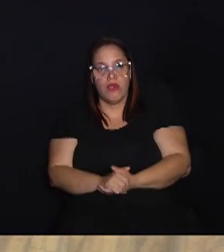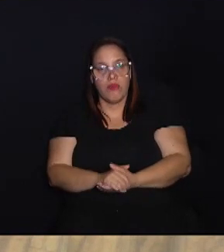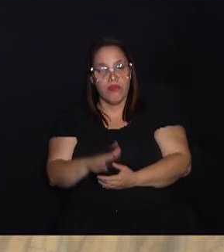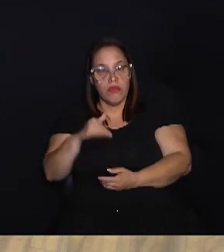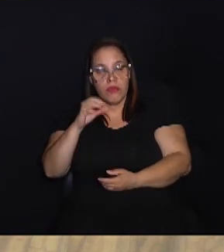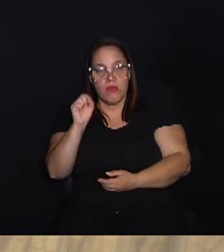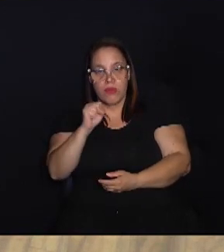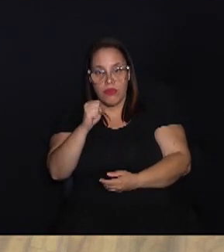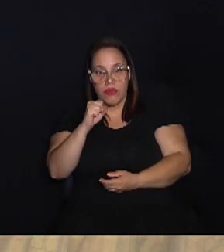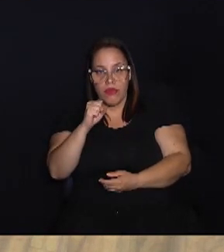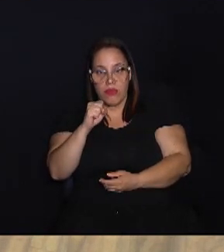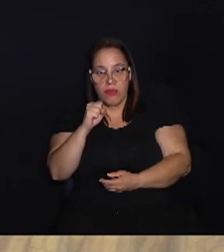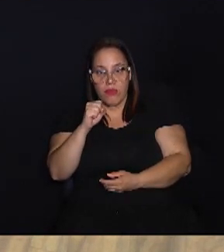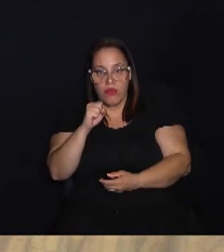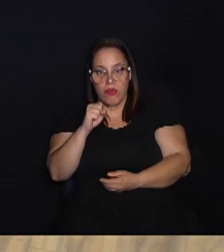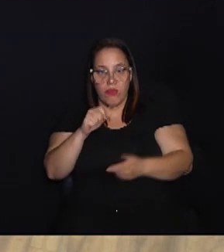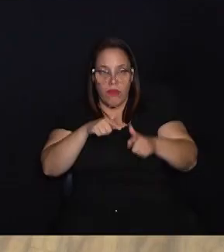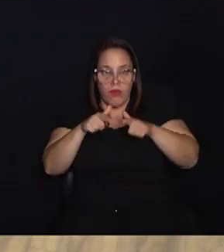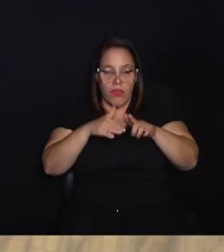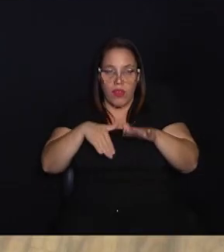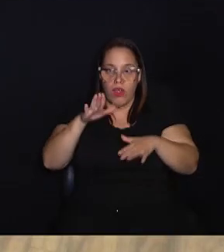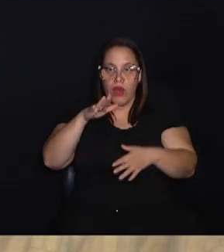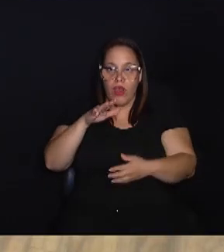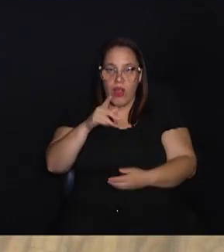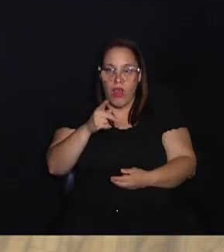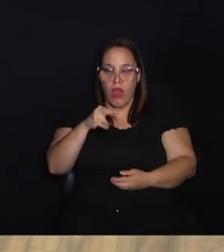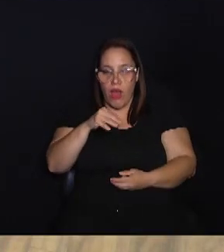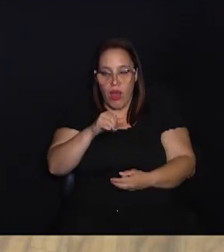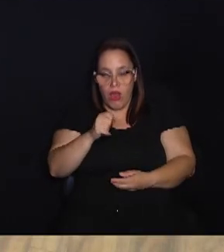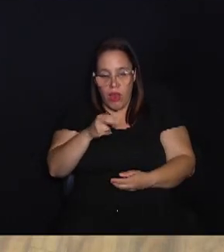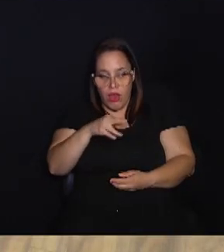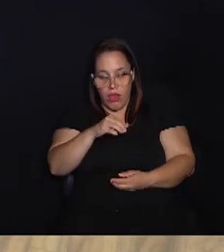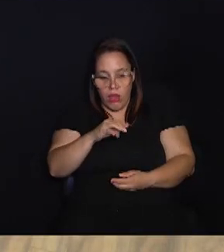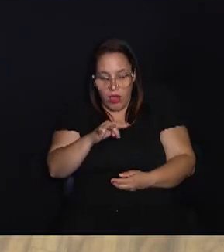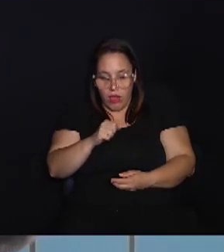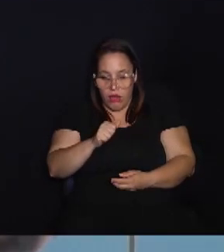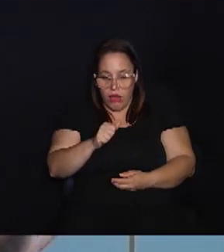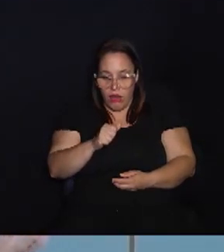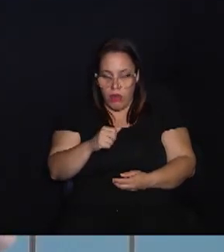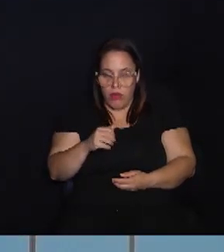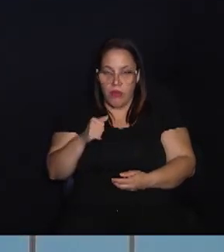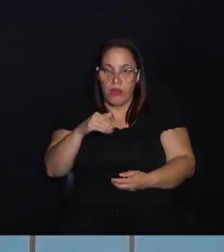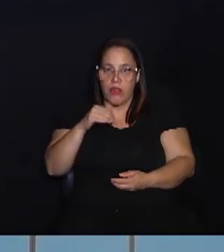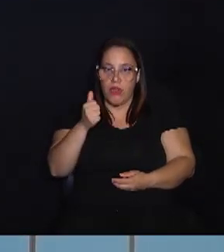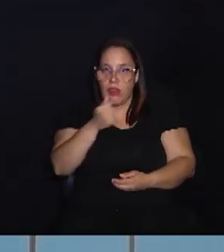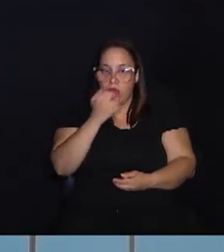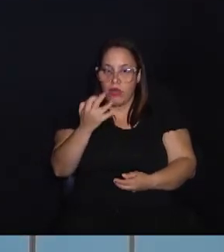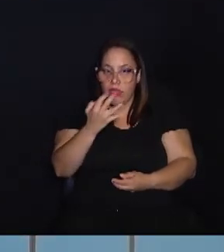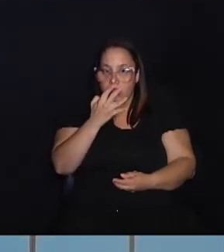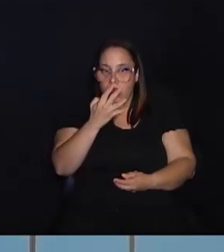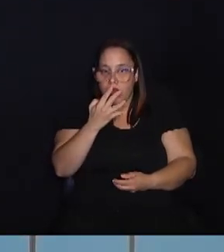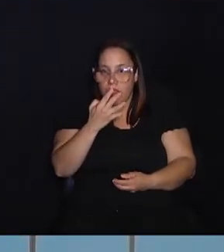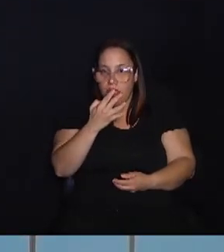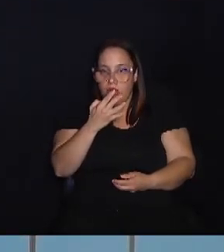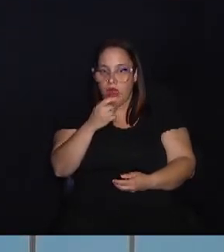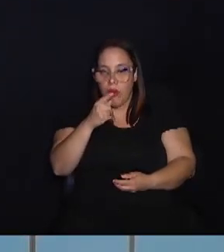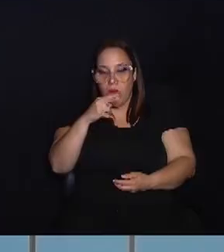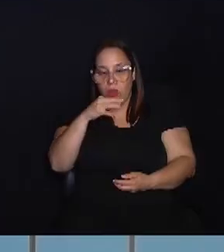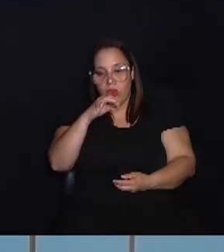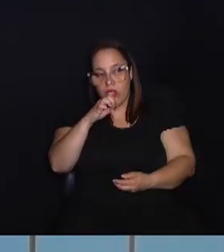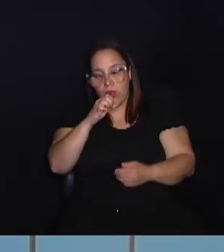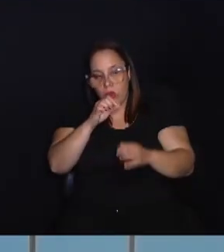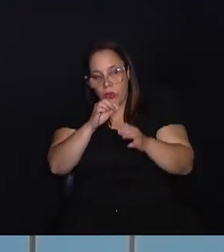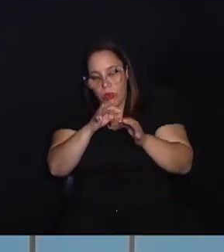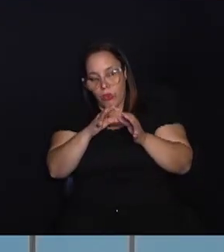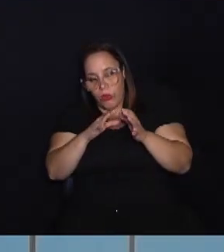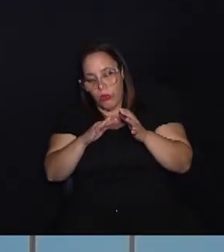do que 12, você tem que ganhar uma hora extra. Isso é normal no cotidiano na nossa vida. Se trabalhar mais de 14 horas, você não vai render, a produtividade vai cair.